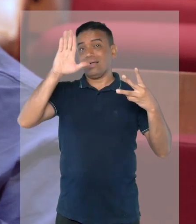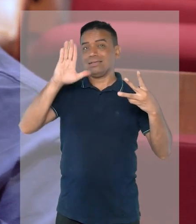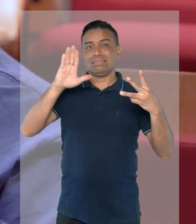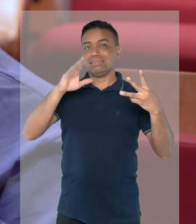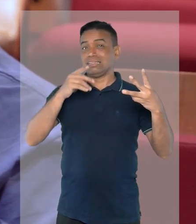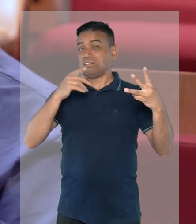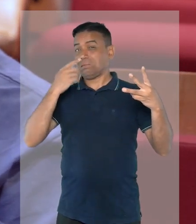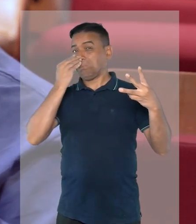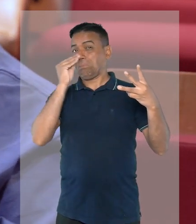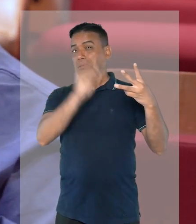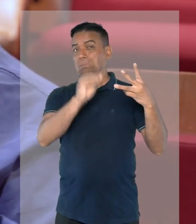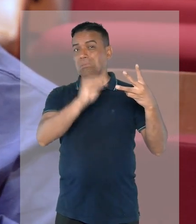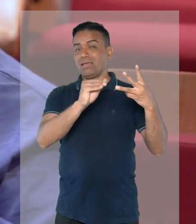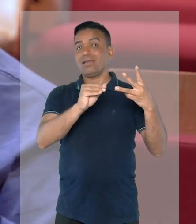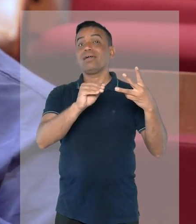muito negligenciado, que é a